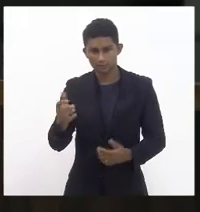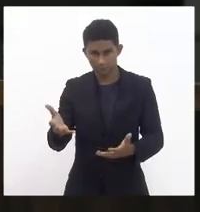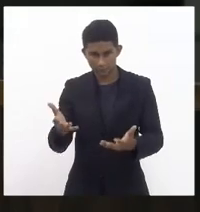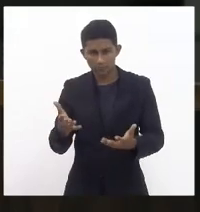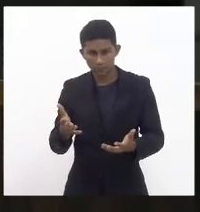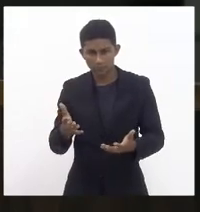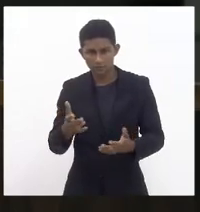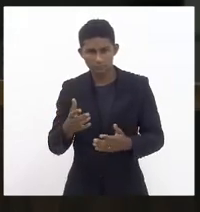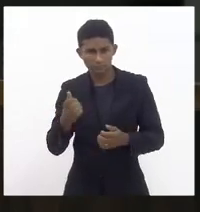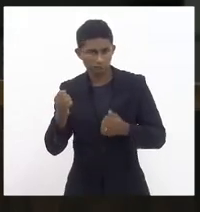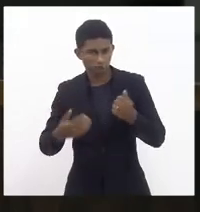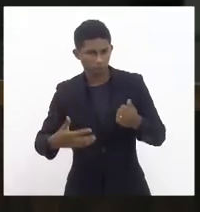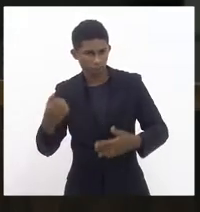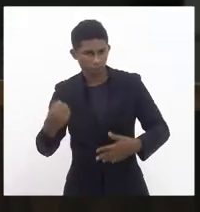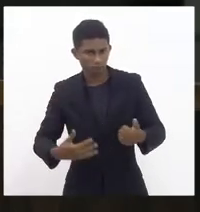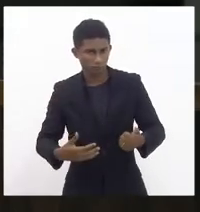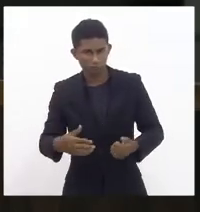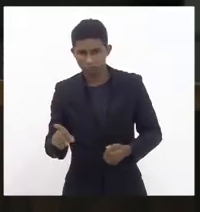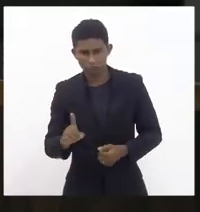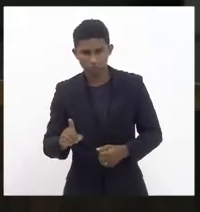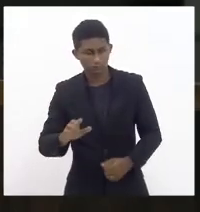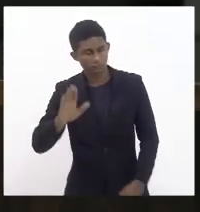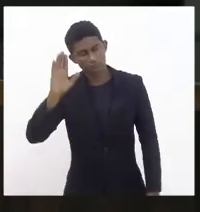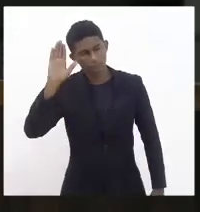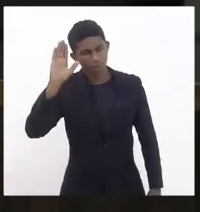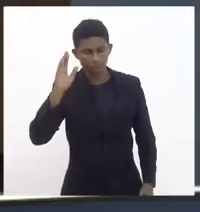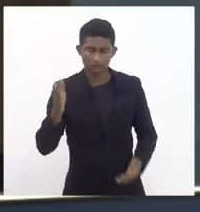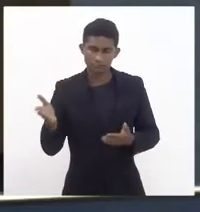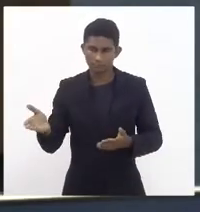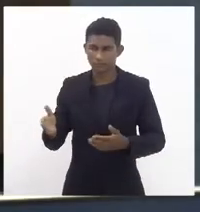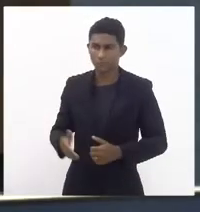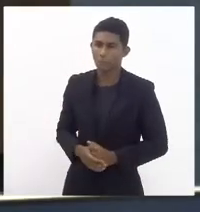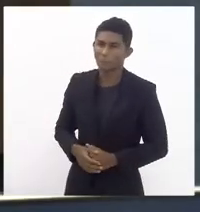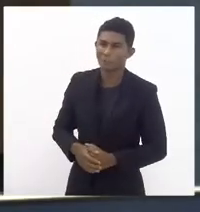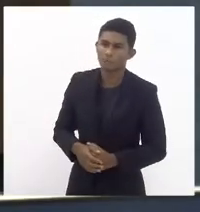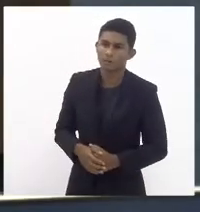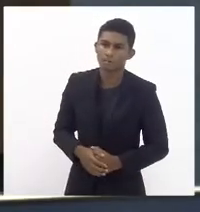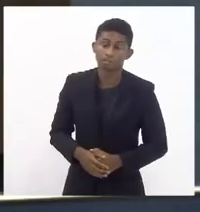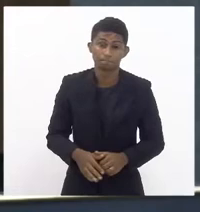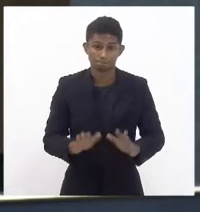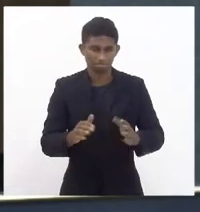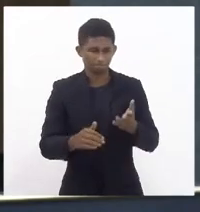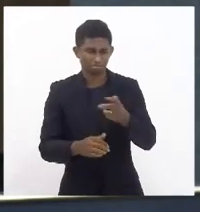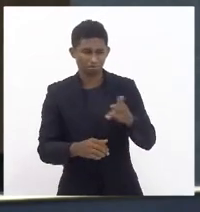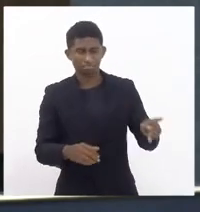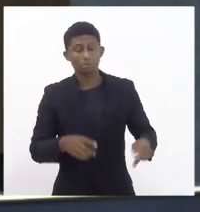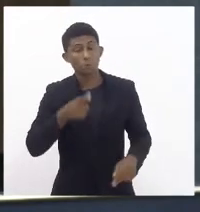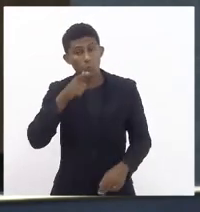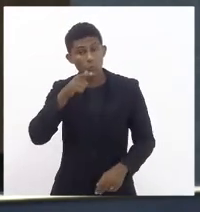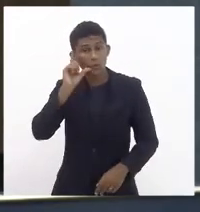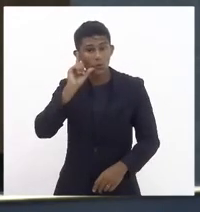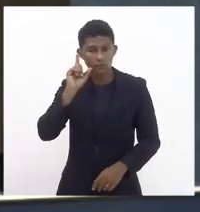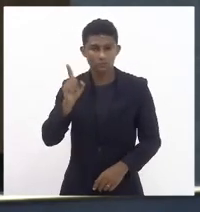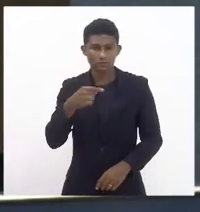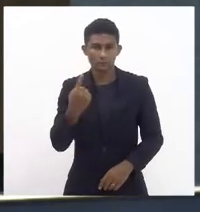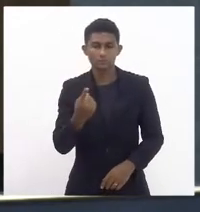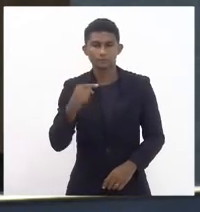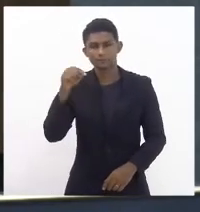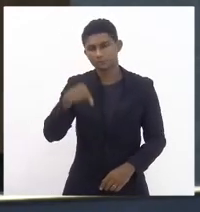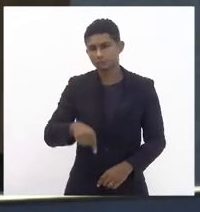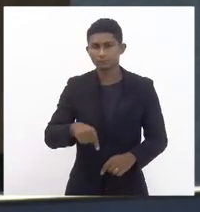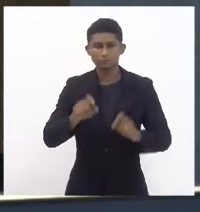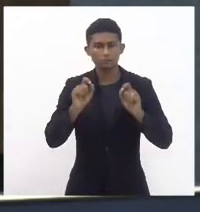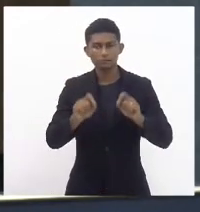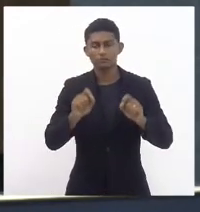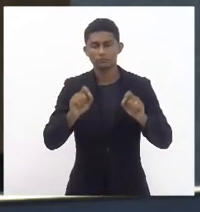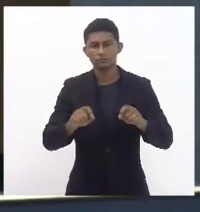aí qualquer questão de ordem da presidente na no dia de ontem nós realizamos aqui